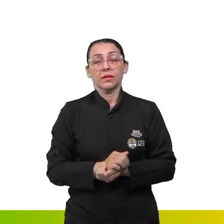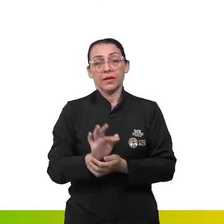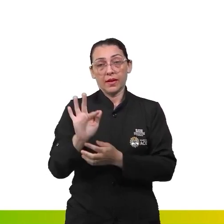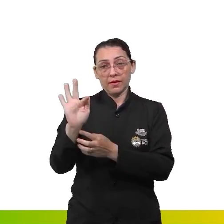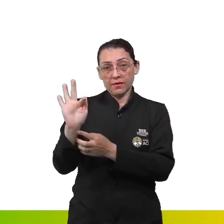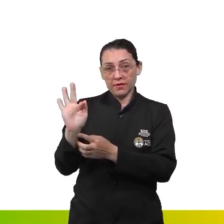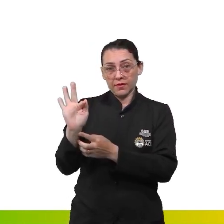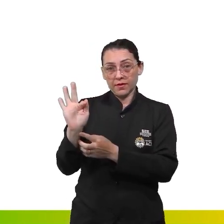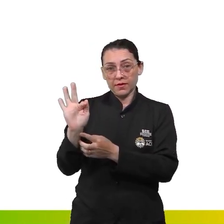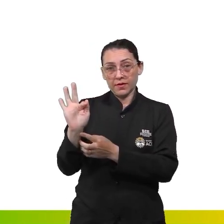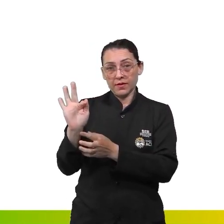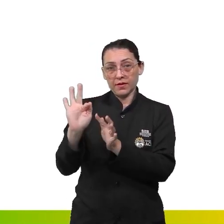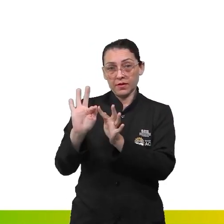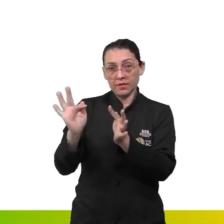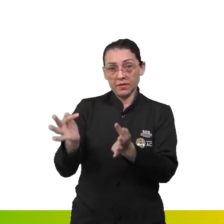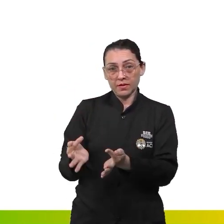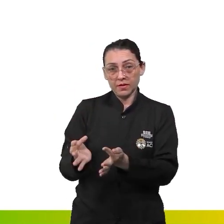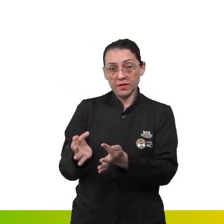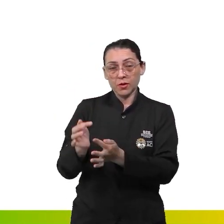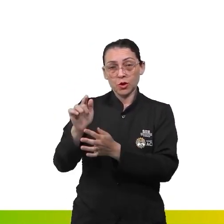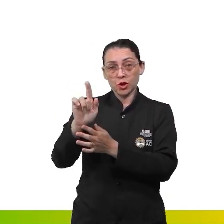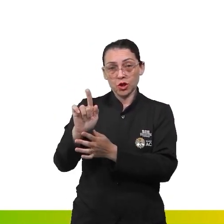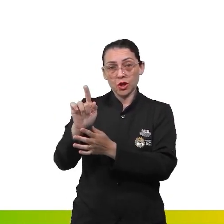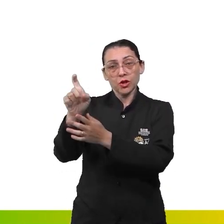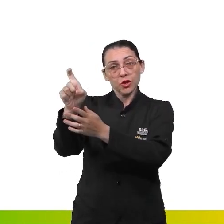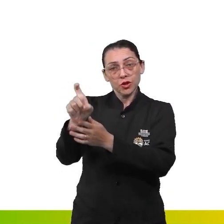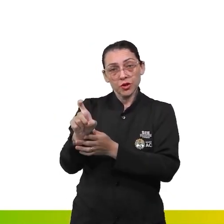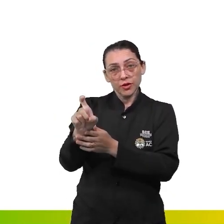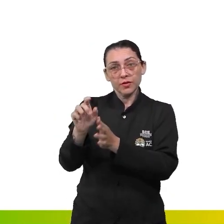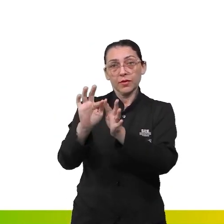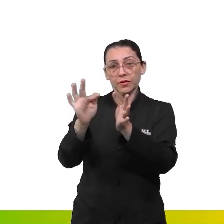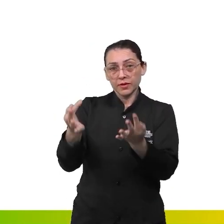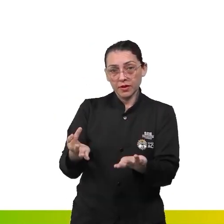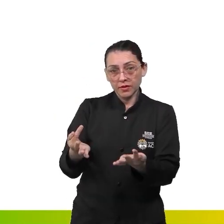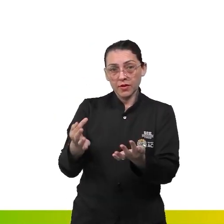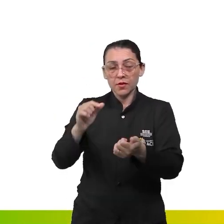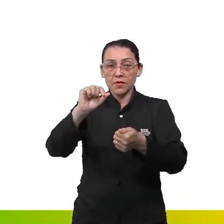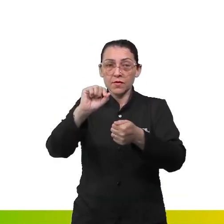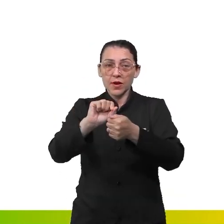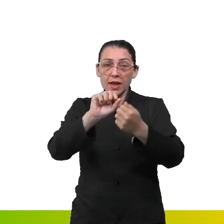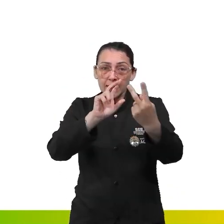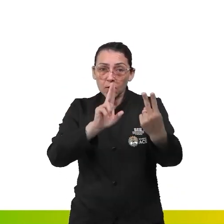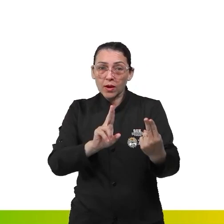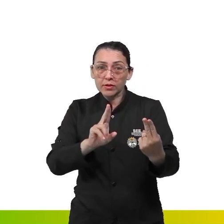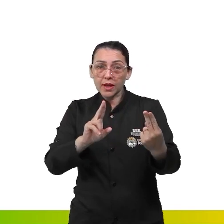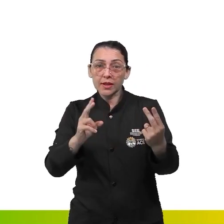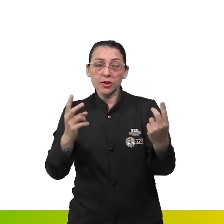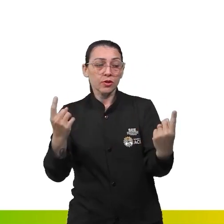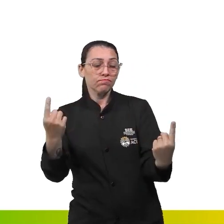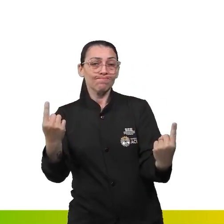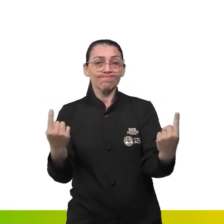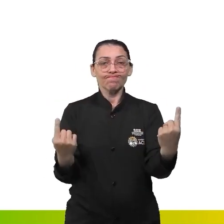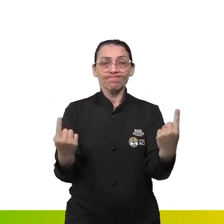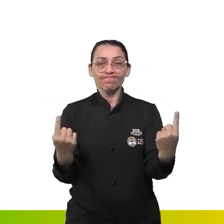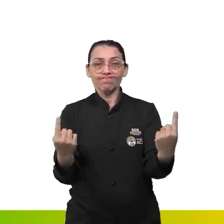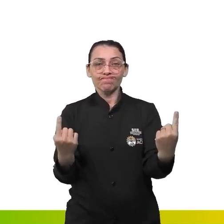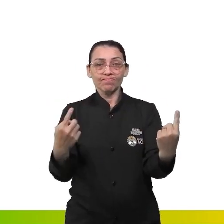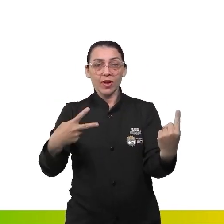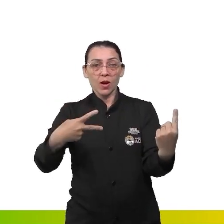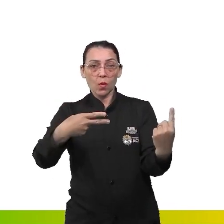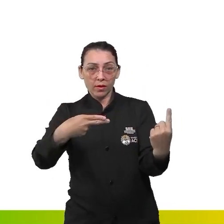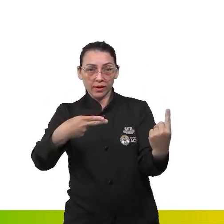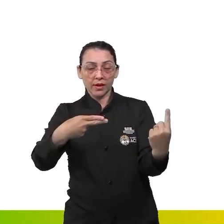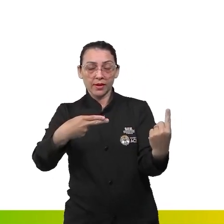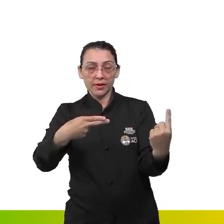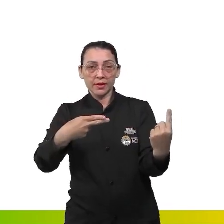f exponencial e uma função g de x, ok? Façam a igualdade entre elas duas. Essa